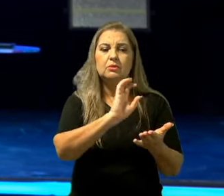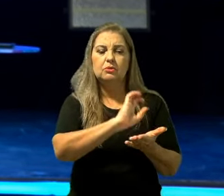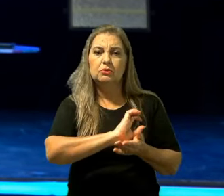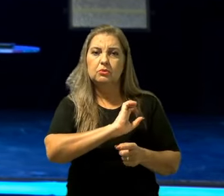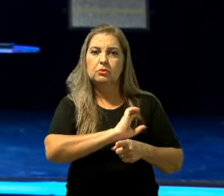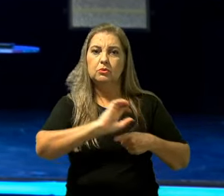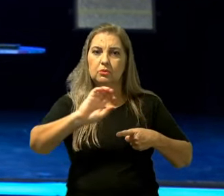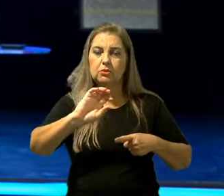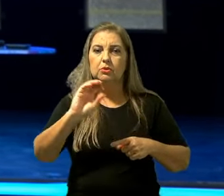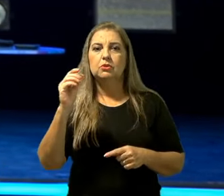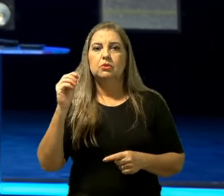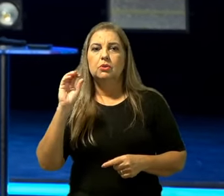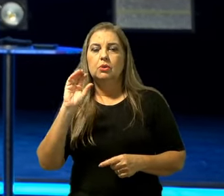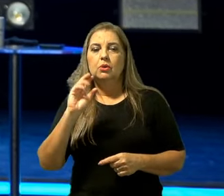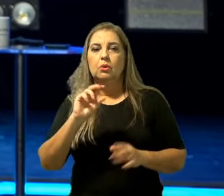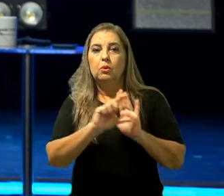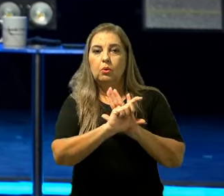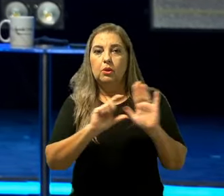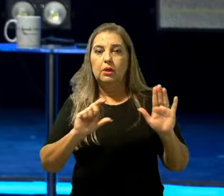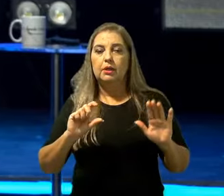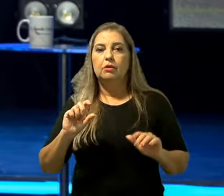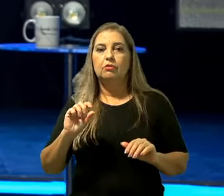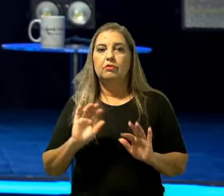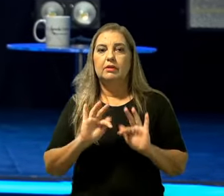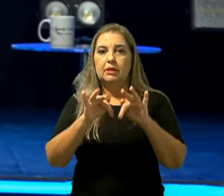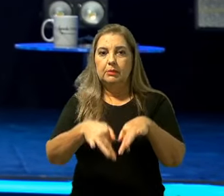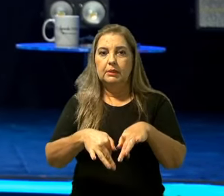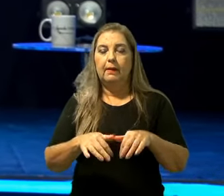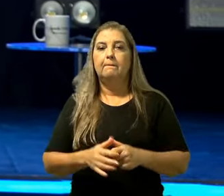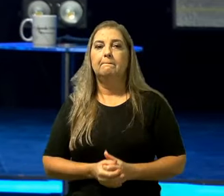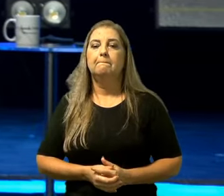1. O livro de Gênesis vai terminar exatamente dessa forma.